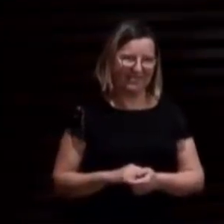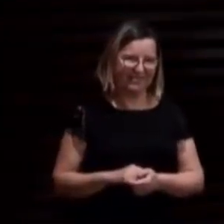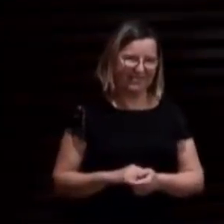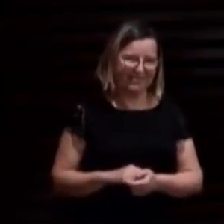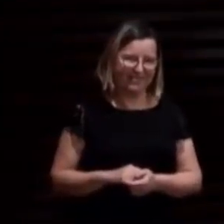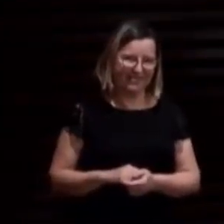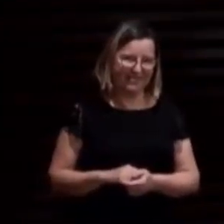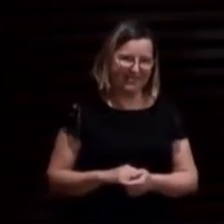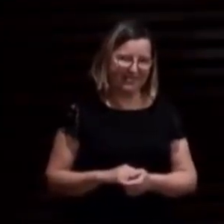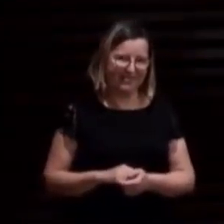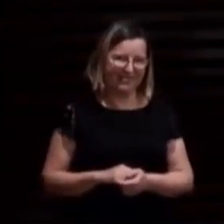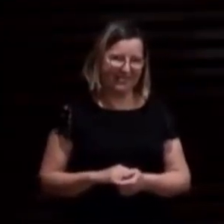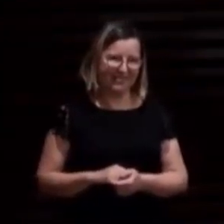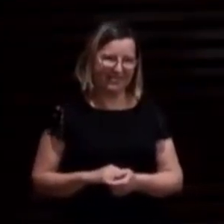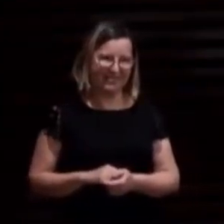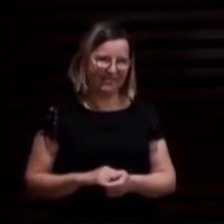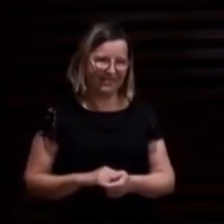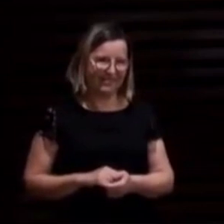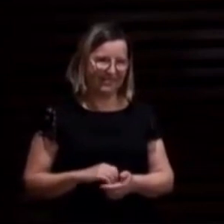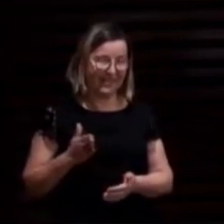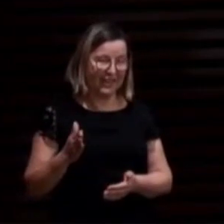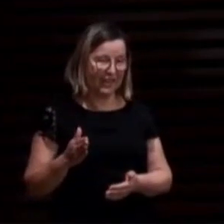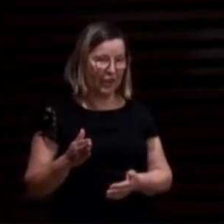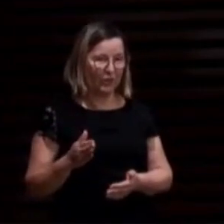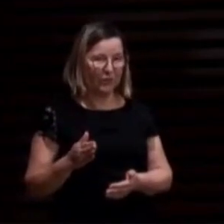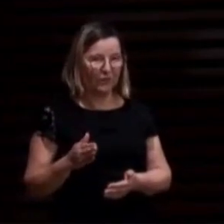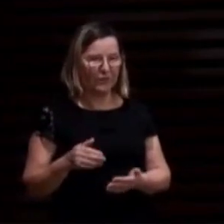Então, deixando, todos fugiram.